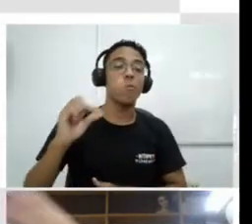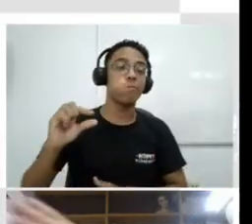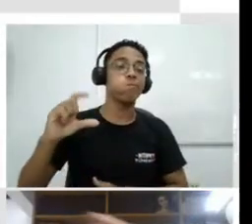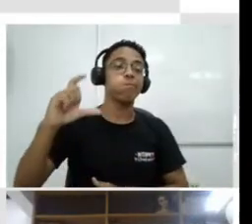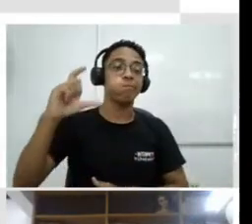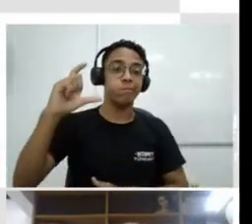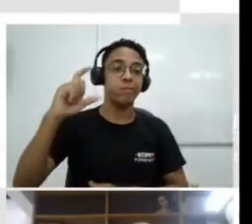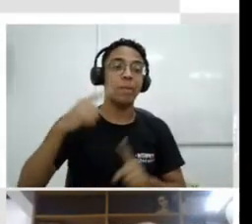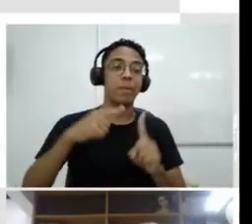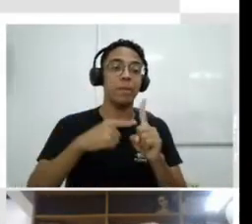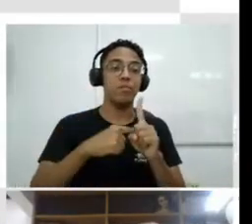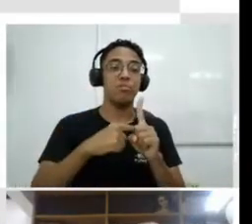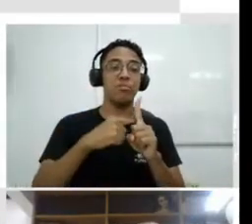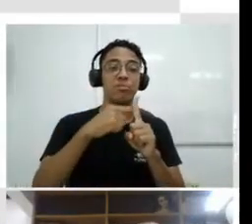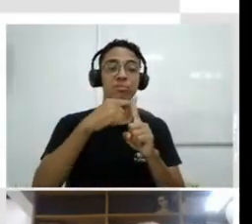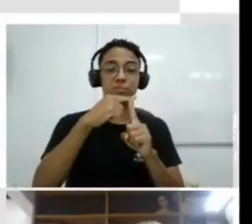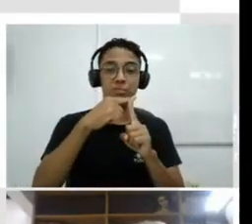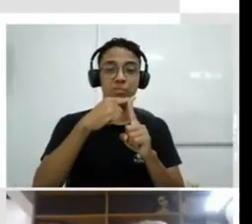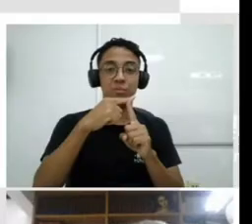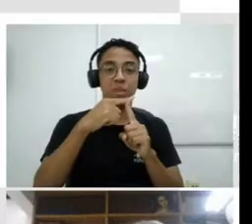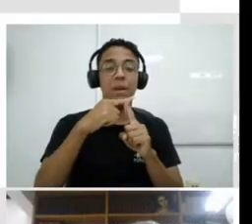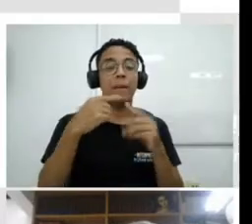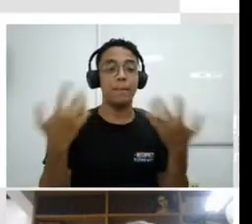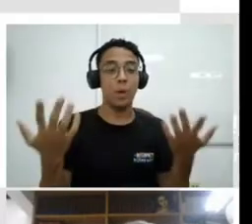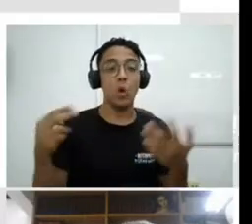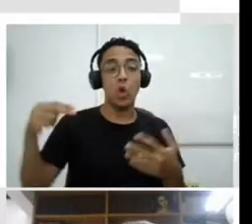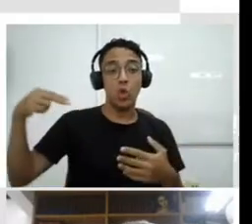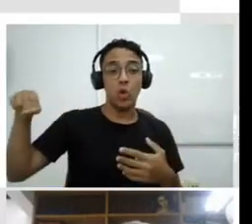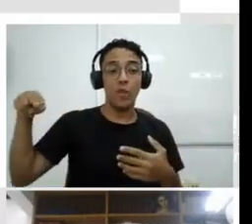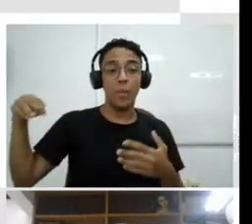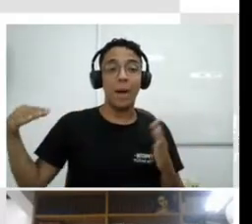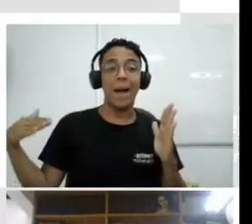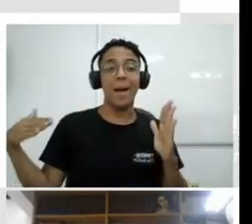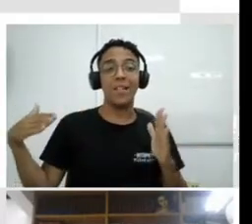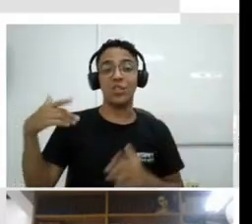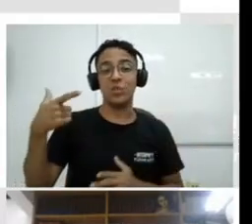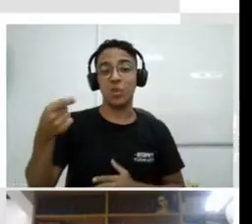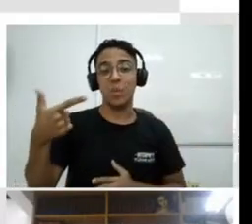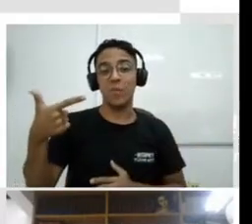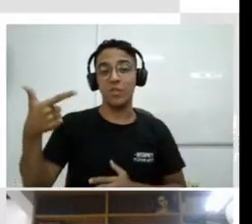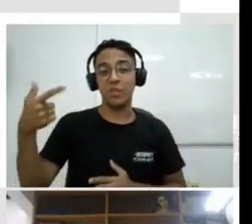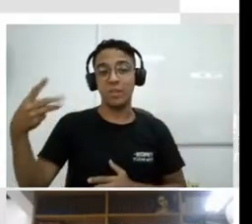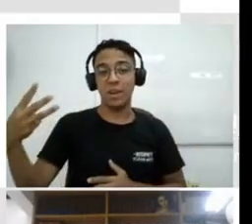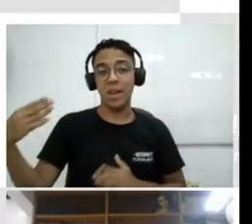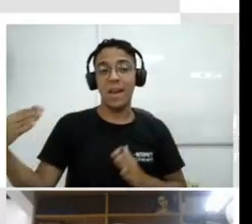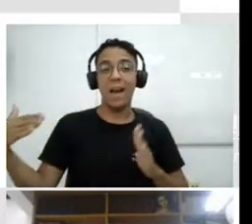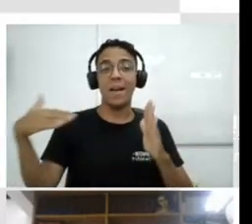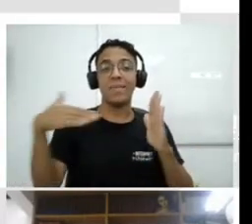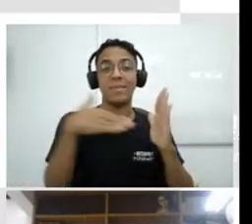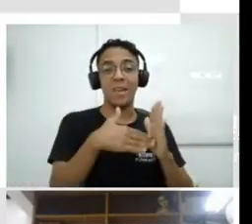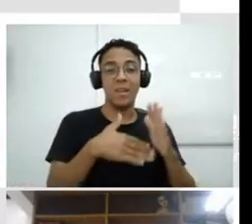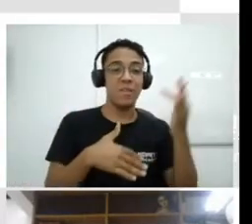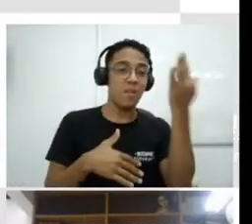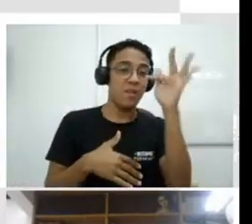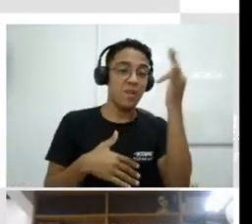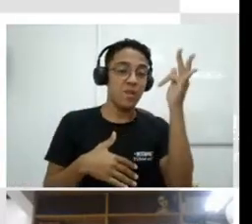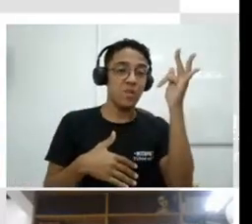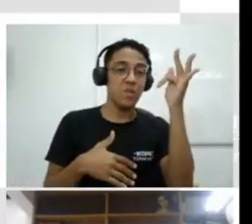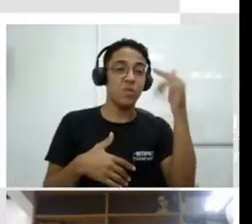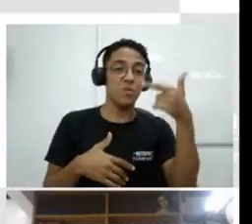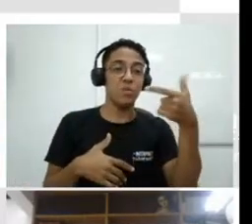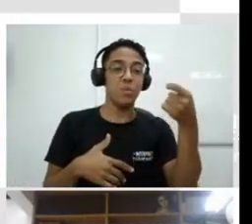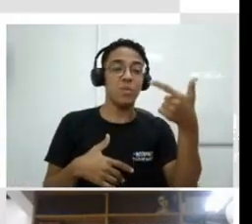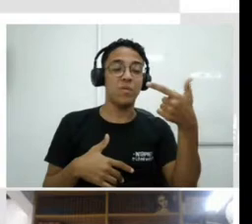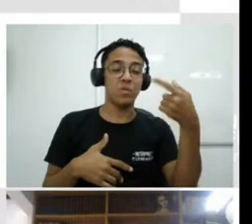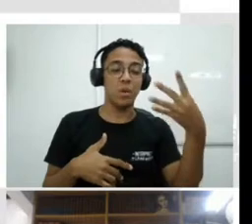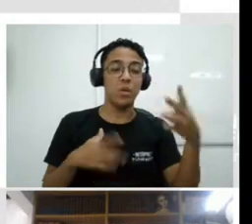e fevereiro, de novembro de 2023 a fevereiro de 2024, nós tivemos 6 dias já com a temperatura